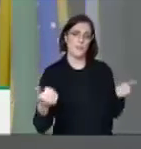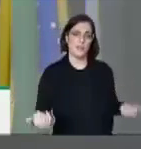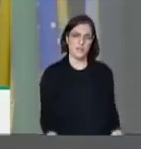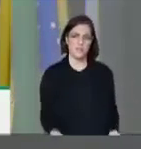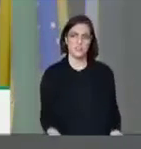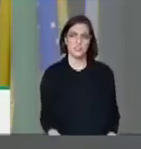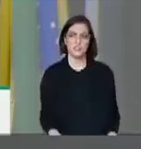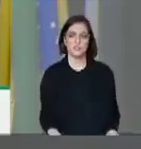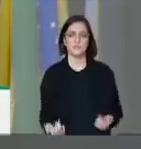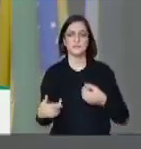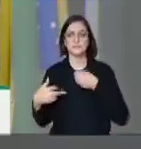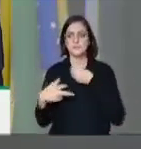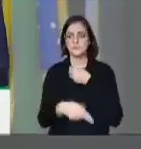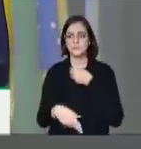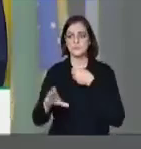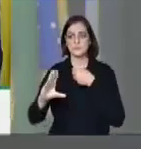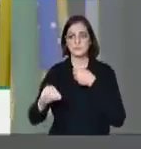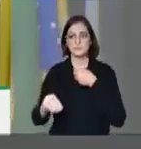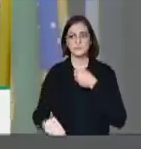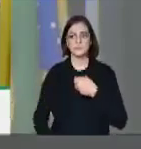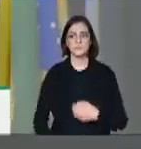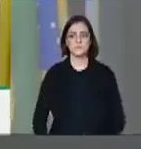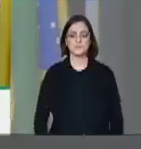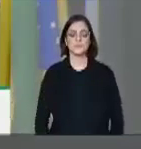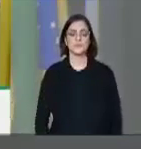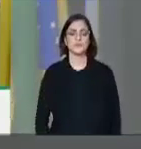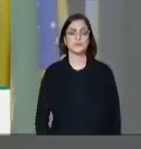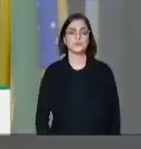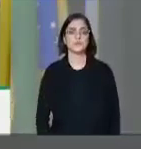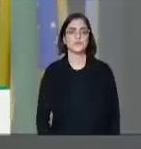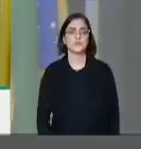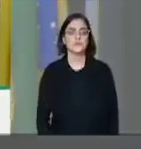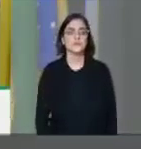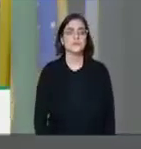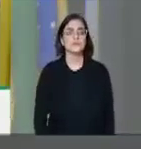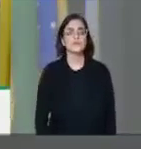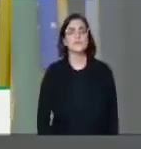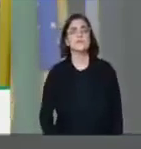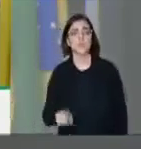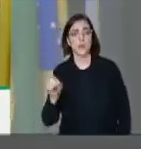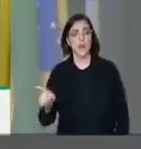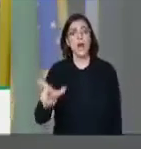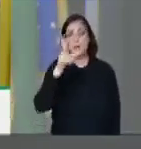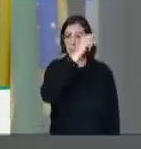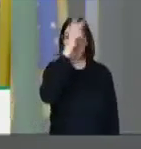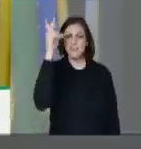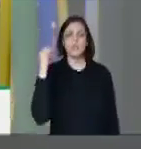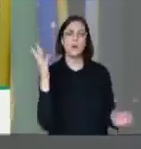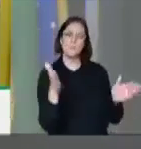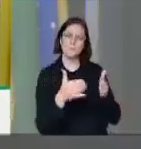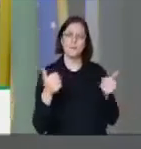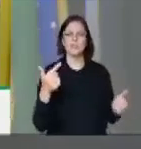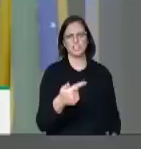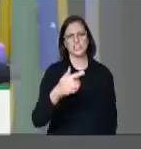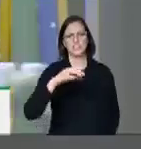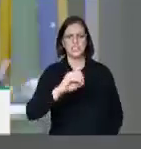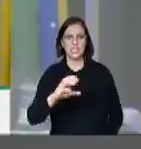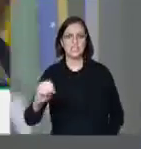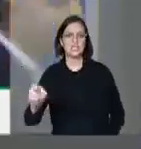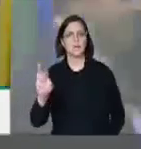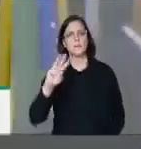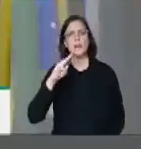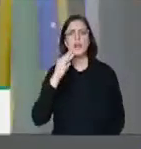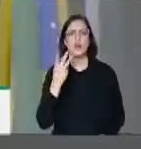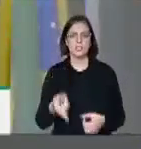um